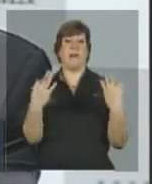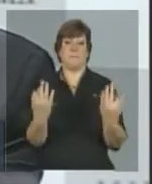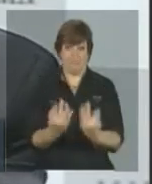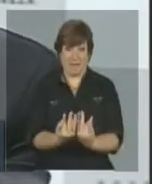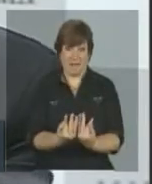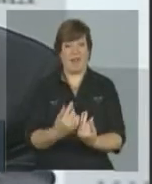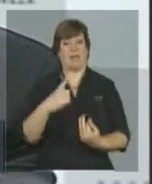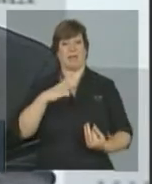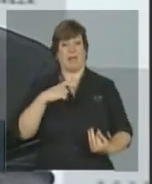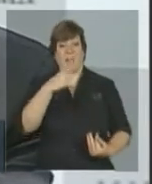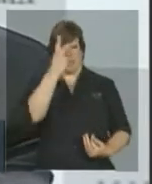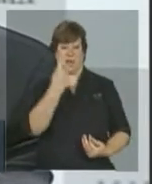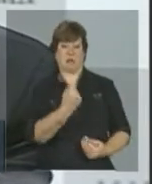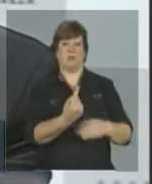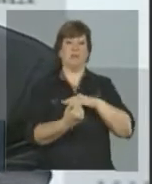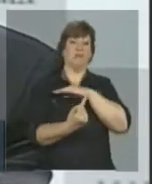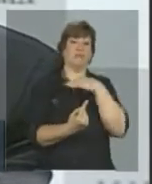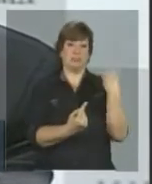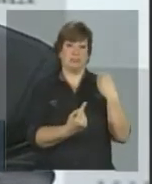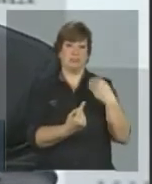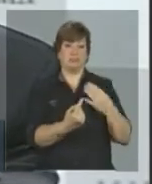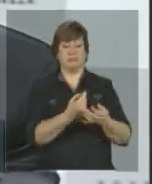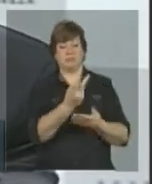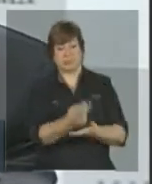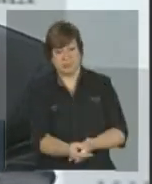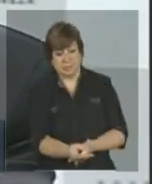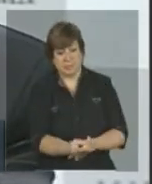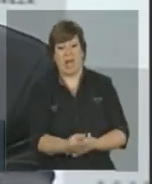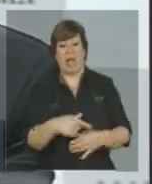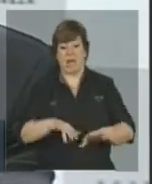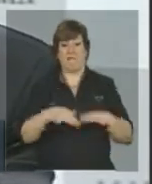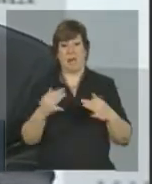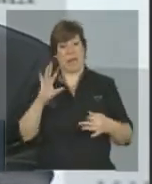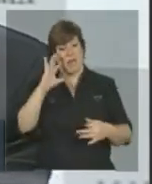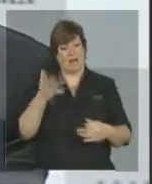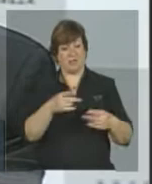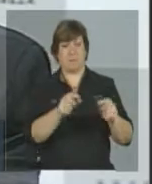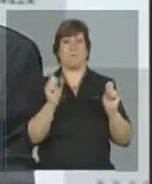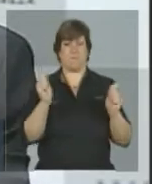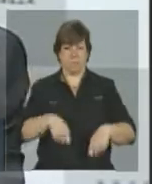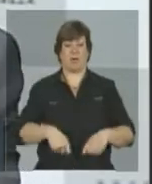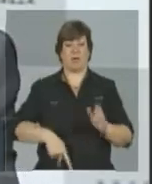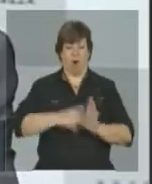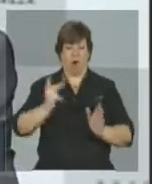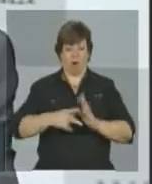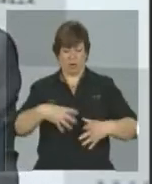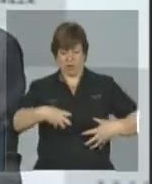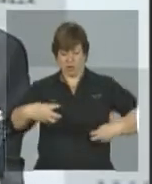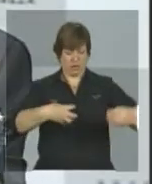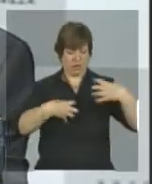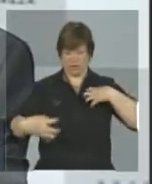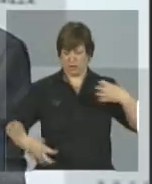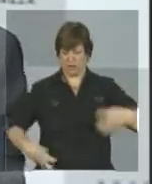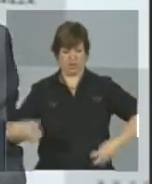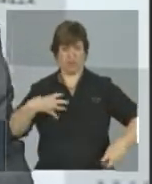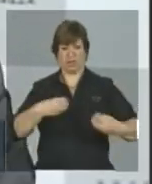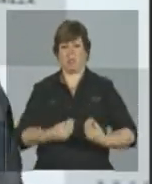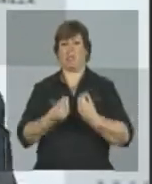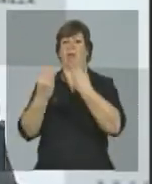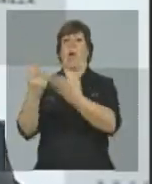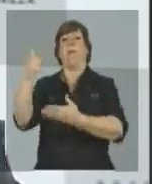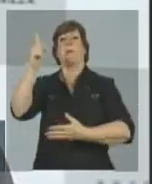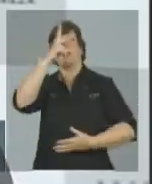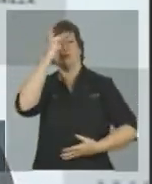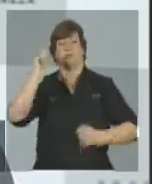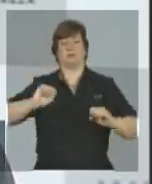até a destinação desse órgão. Isso é gerenciado por um sistema que conecta Brasília a todos os estados brasileiros.